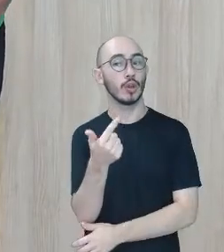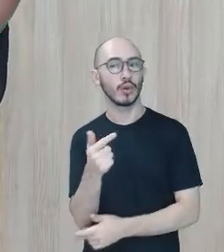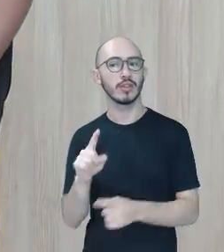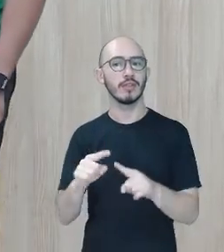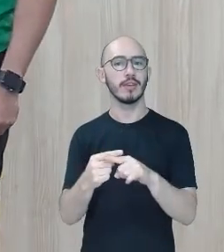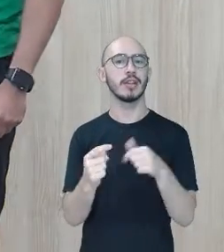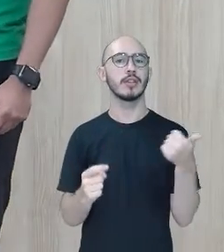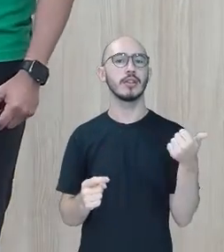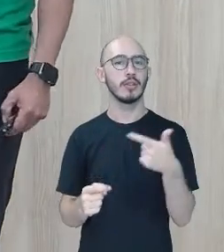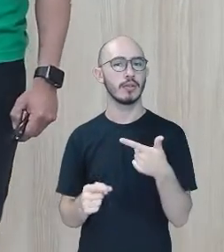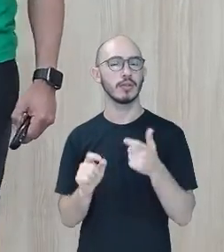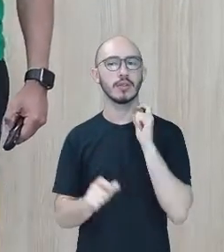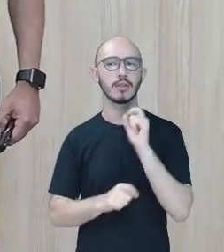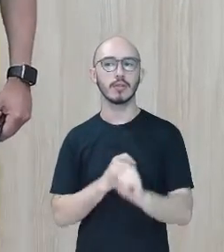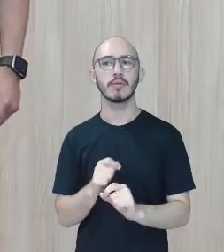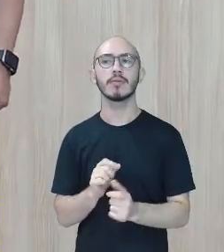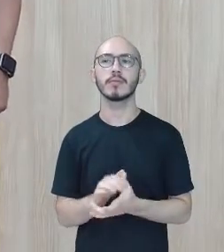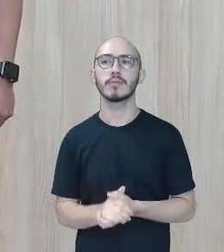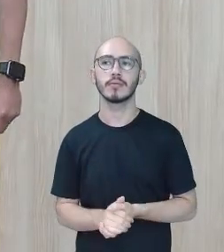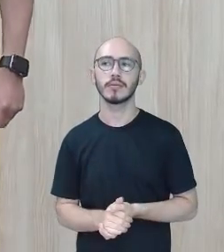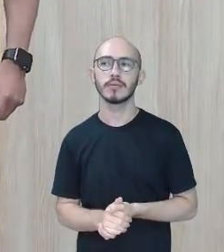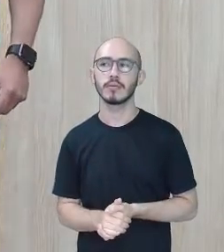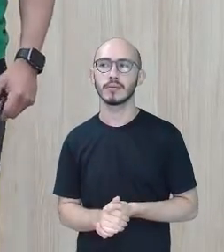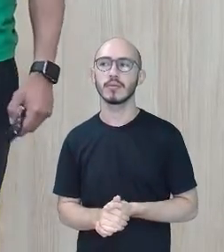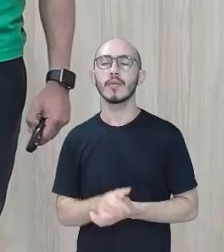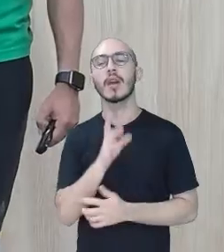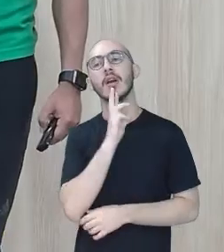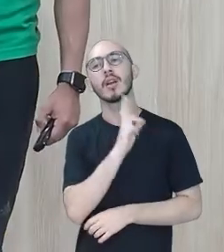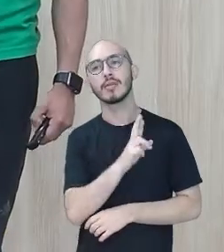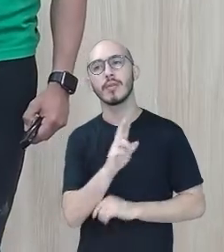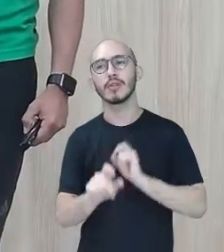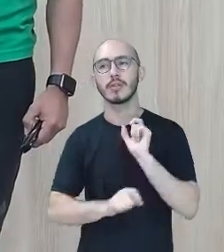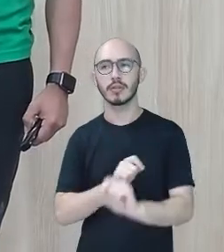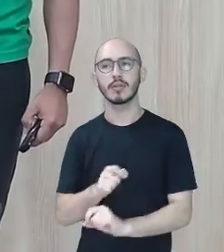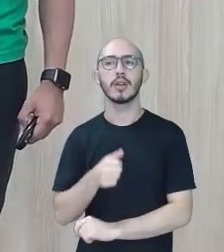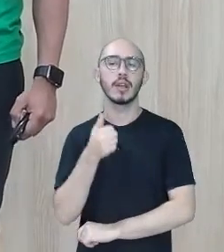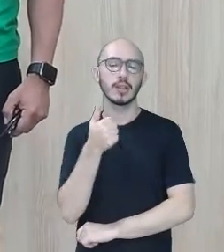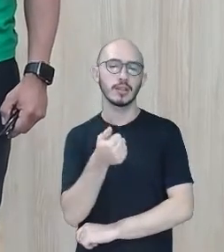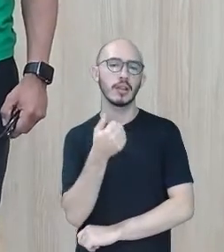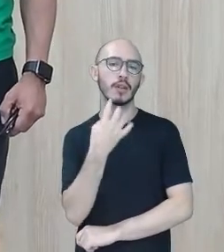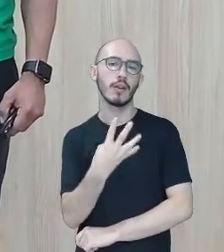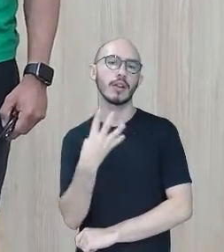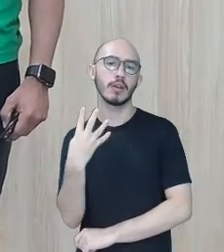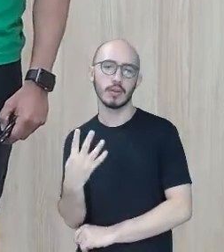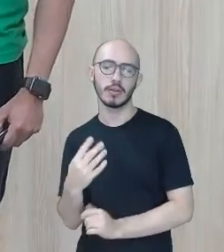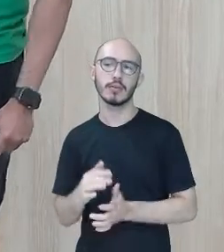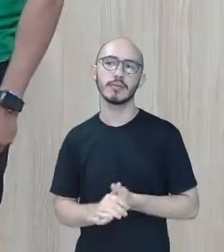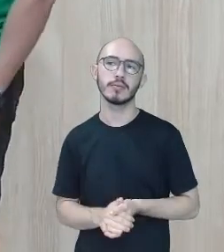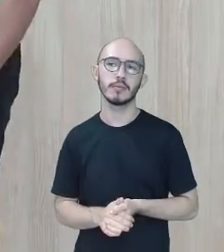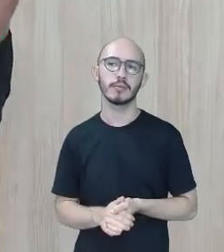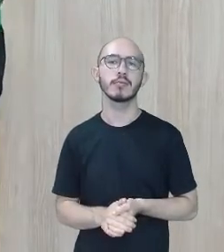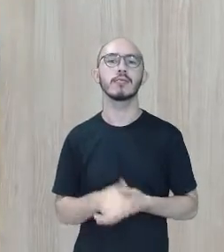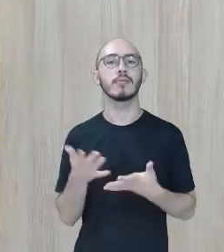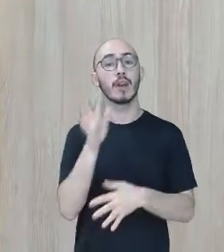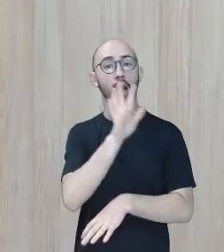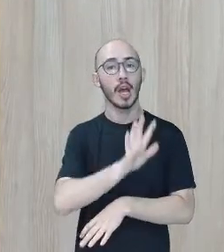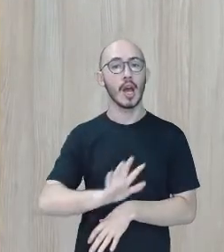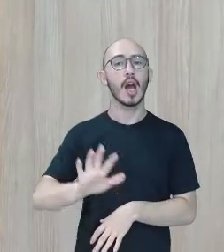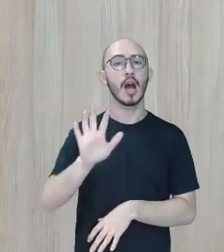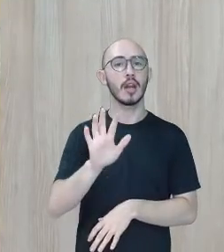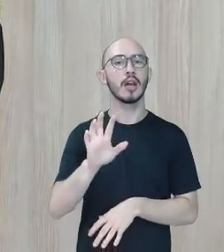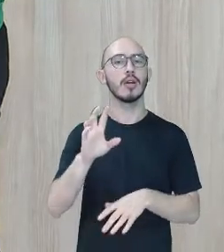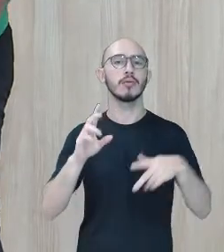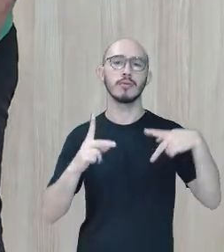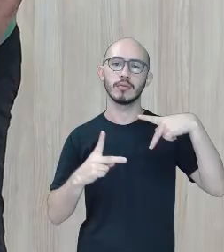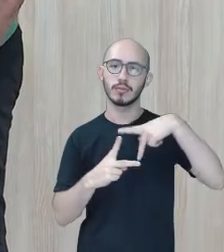vezes 12, que é 12 elevado ao quadrado, vai dar igual aí a 144. Essa é a